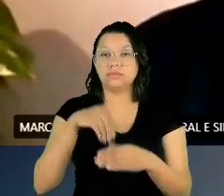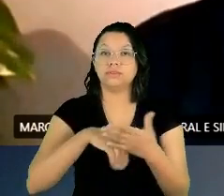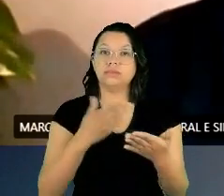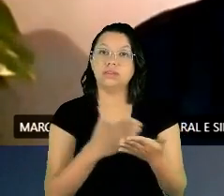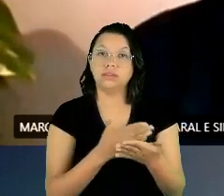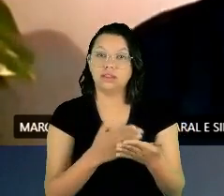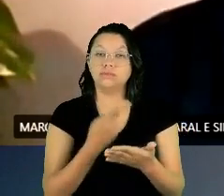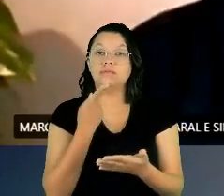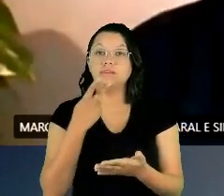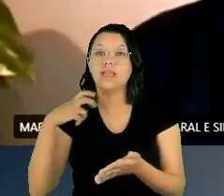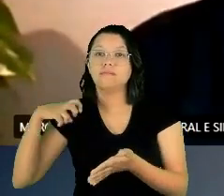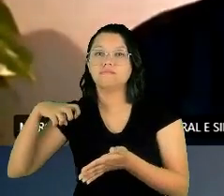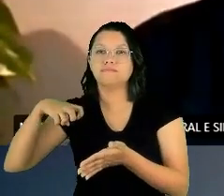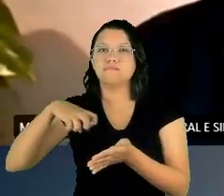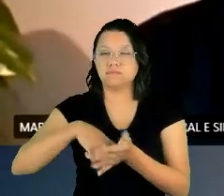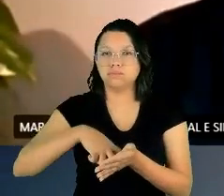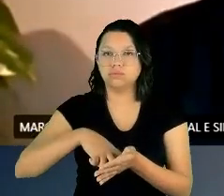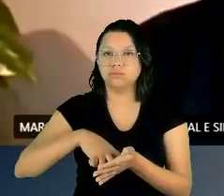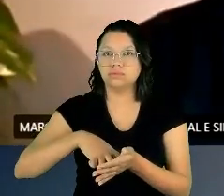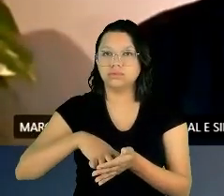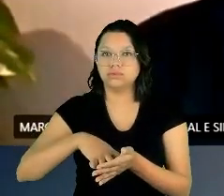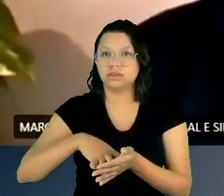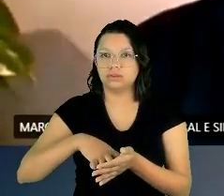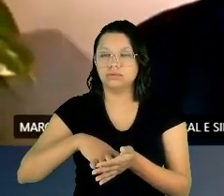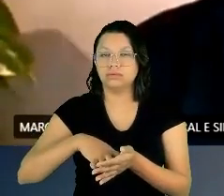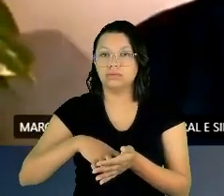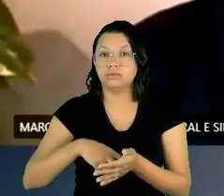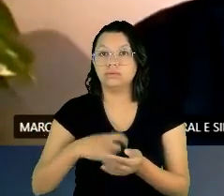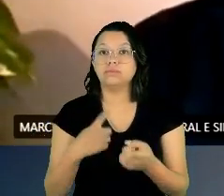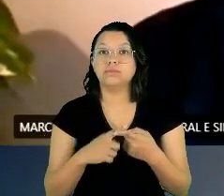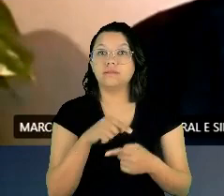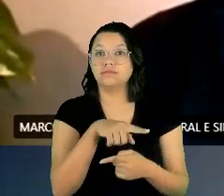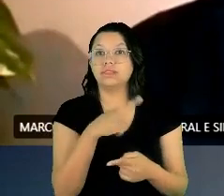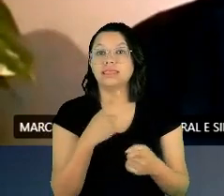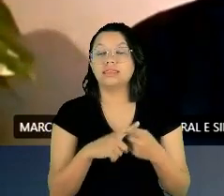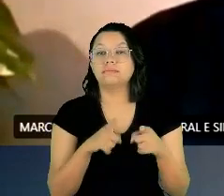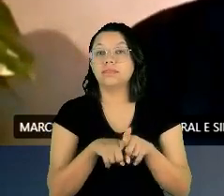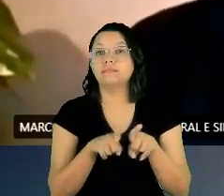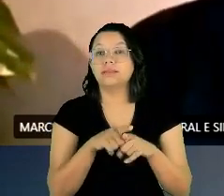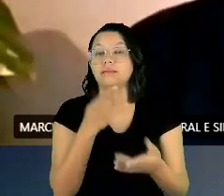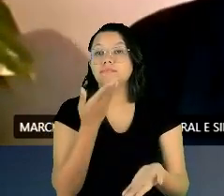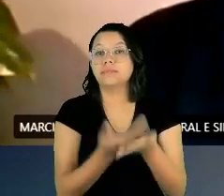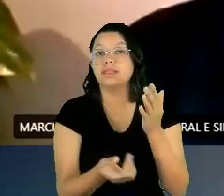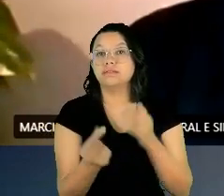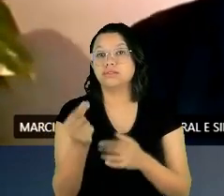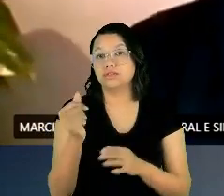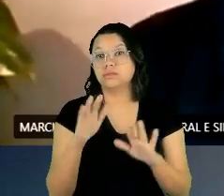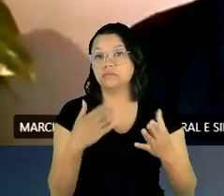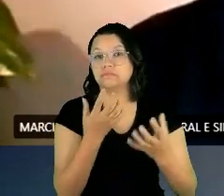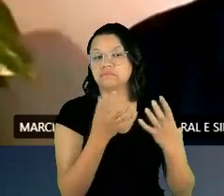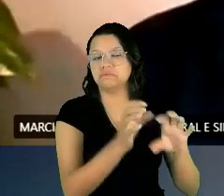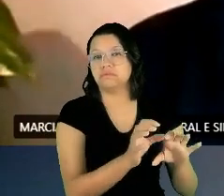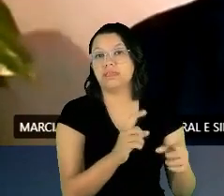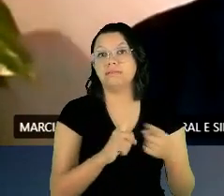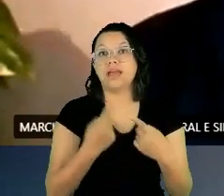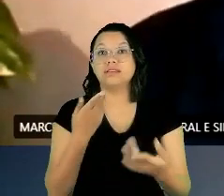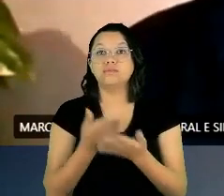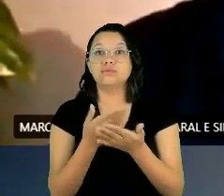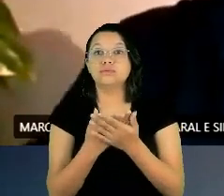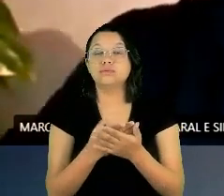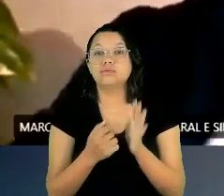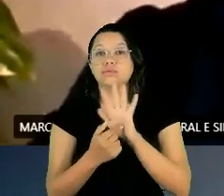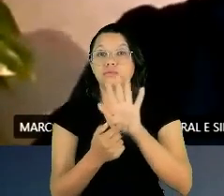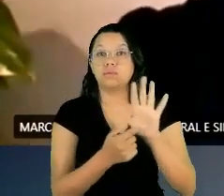punição altruísta. Por que punição altruísta? Porque você também está perdendo dinheiro ao rejeitar uma proposta injusta. Mas os